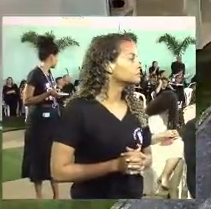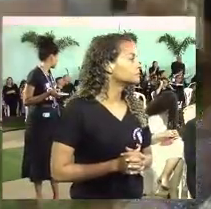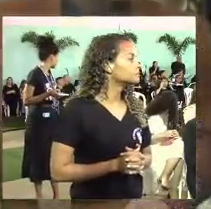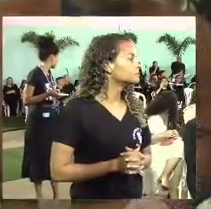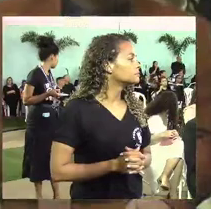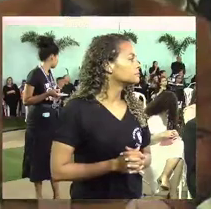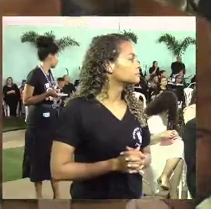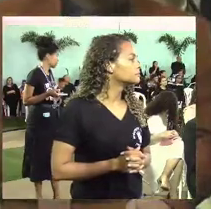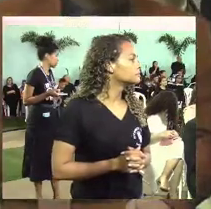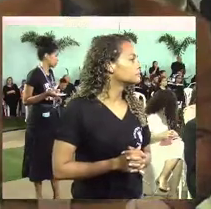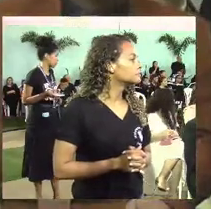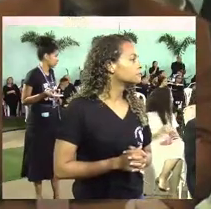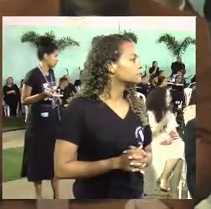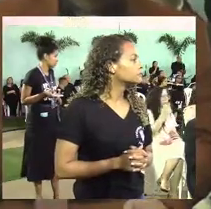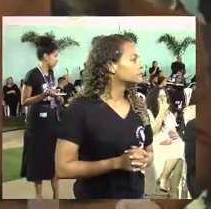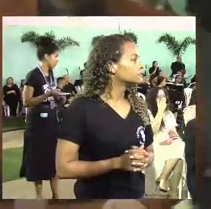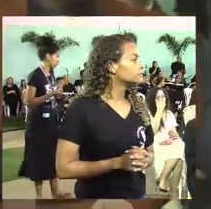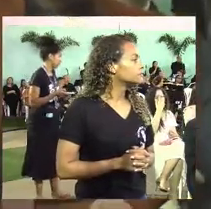da